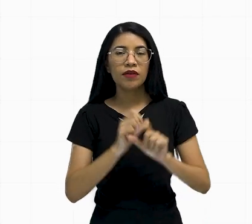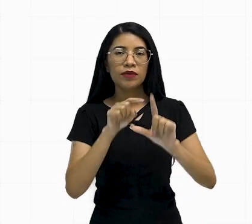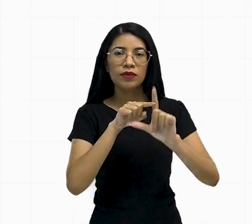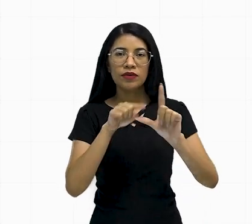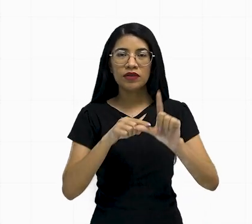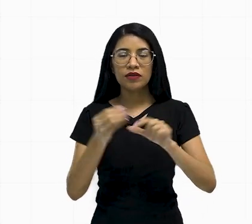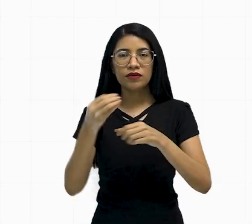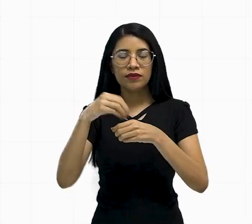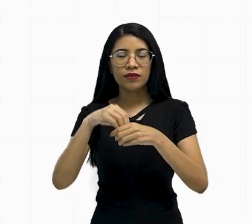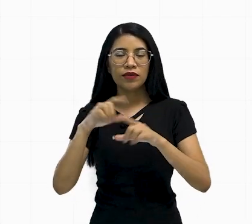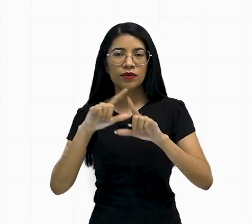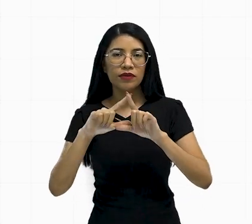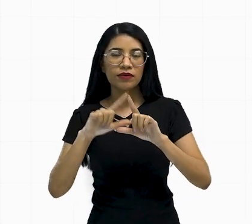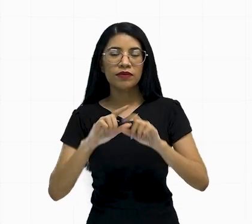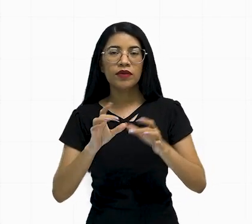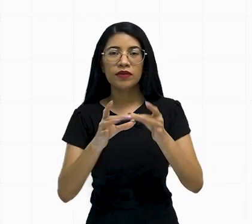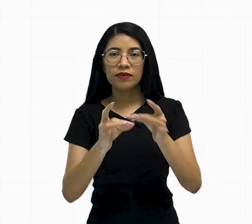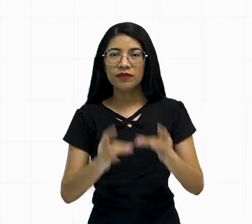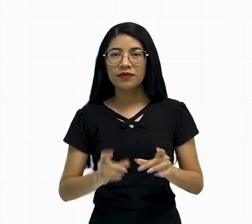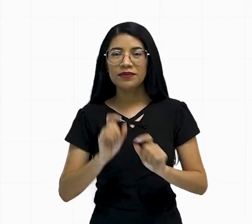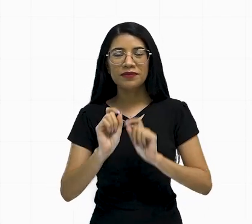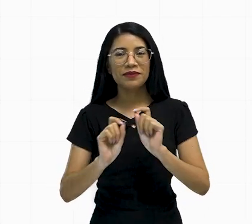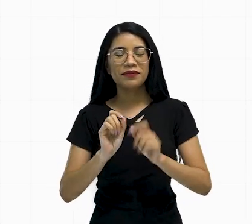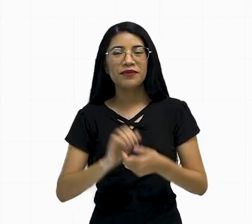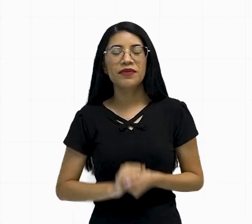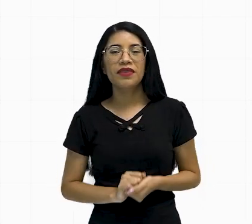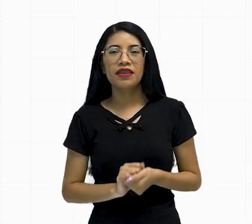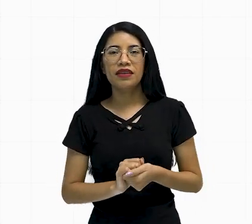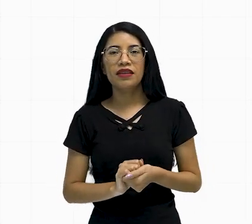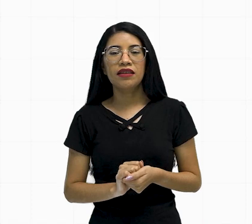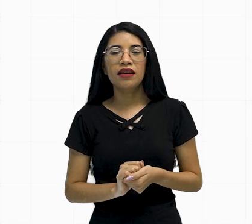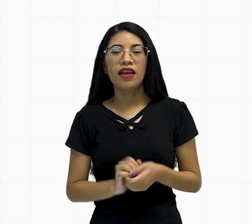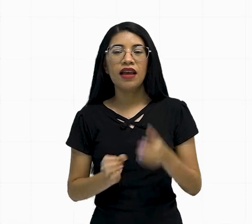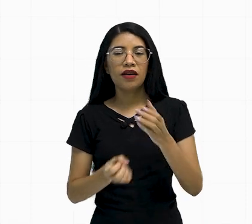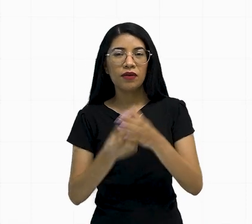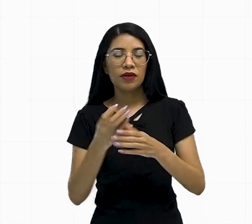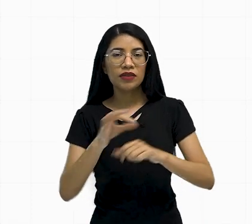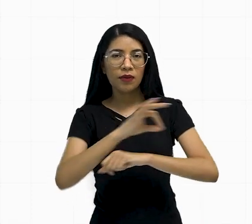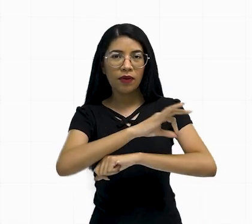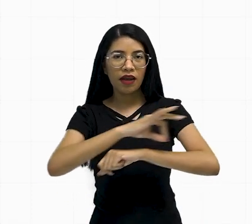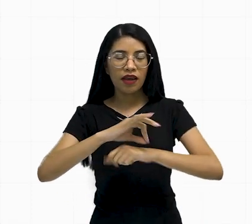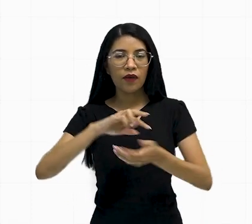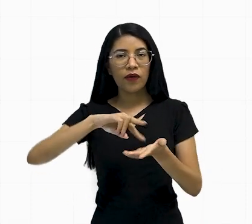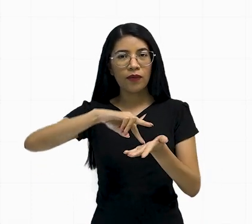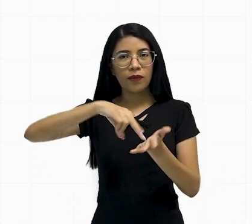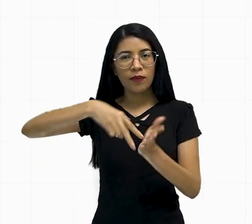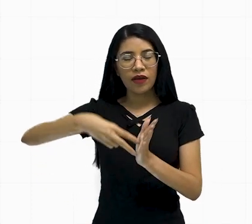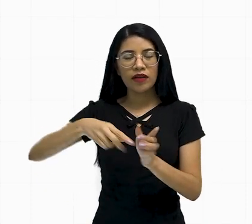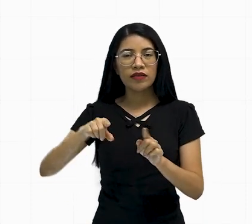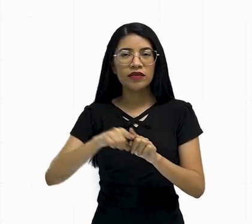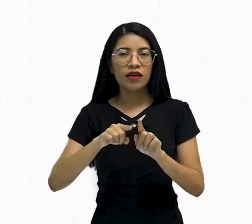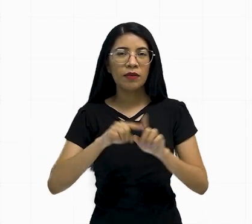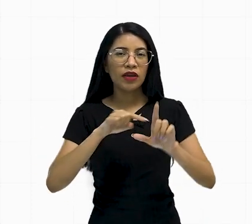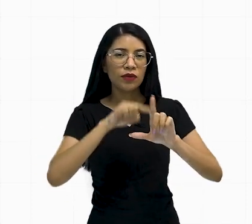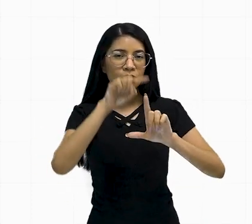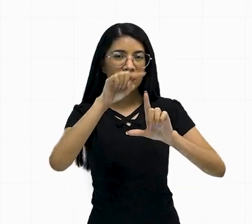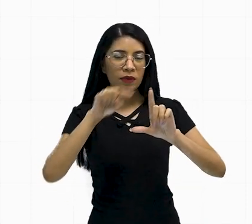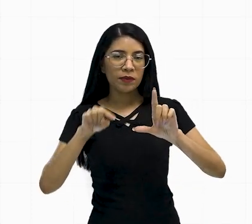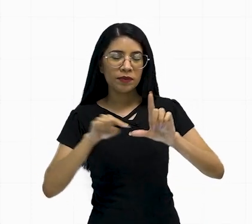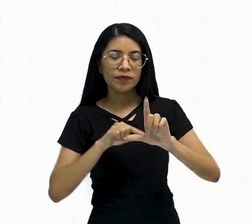dos ângulos internos, detalhamento, construção com régua e compasso, segmentos notáveis do